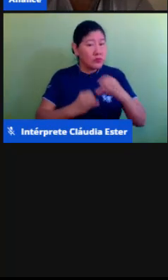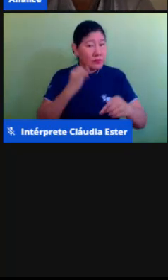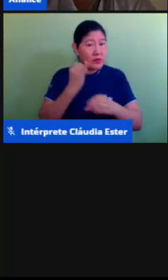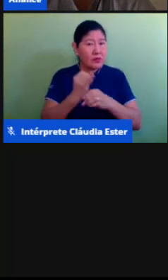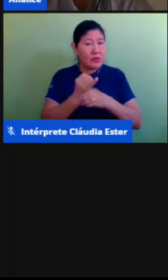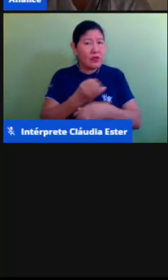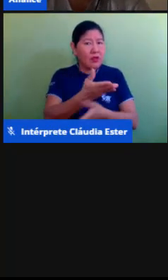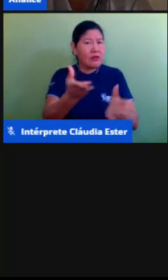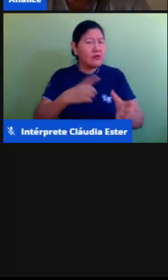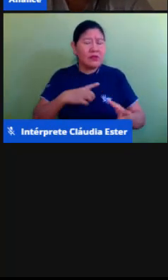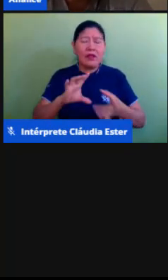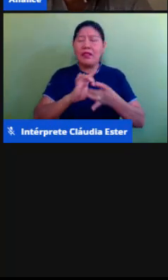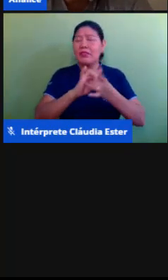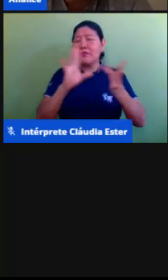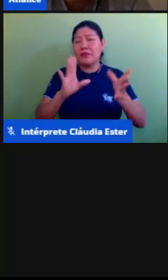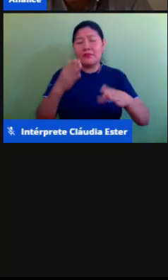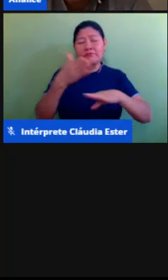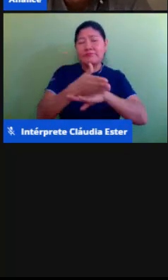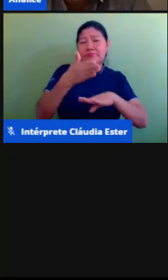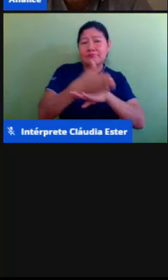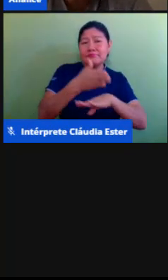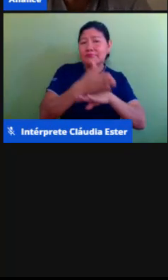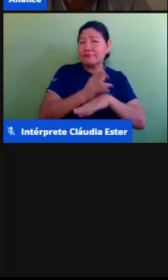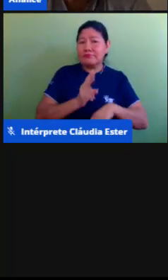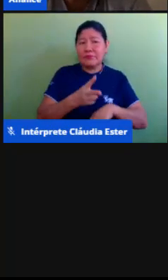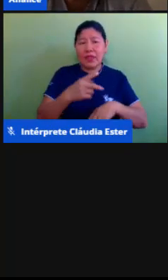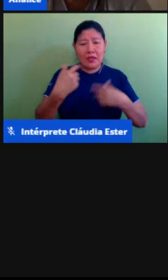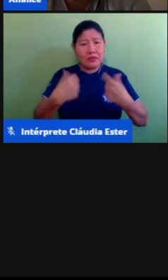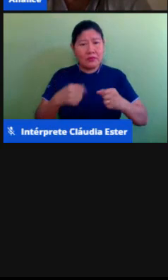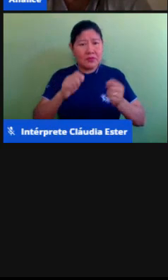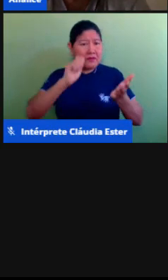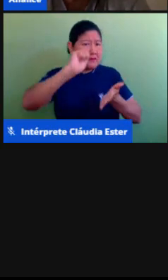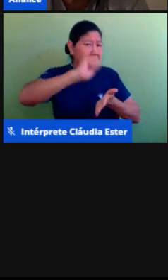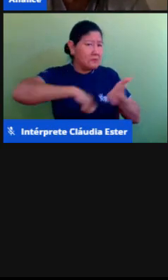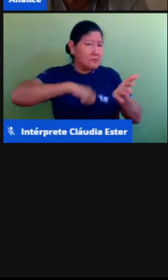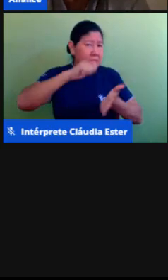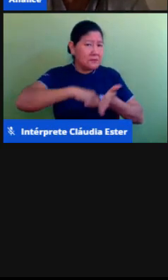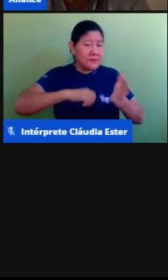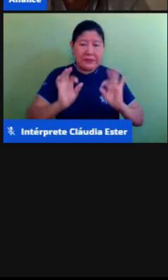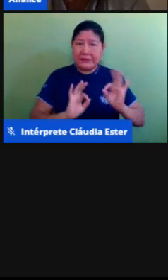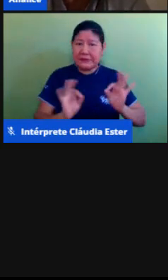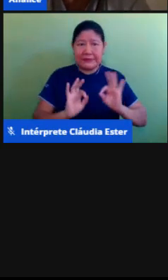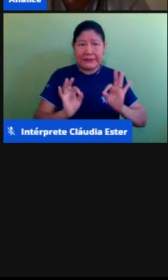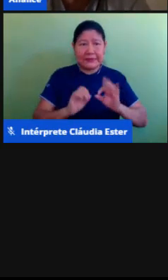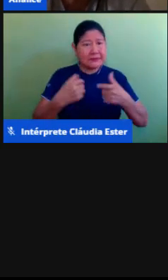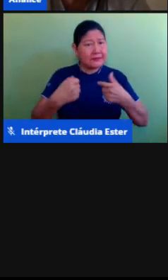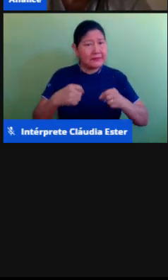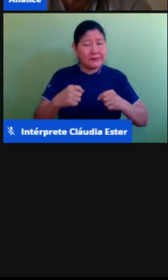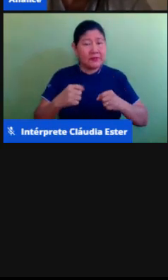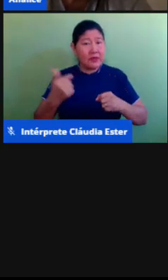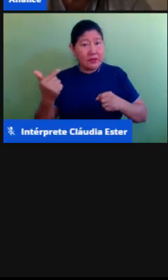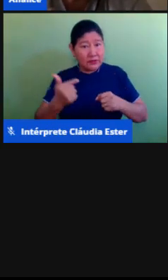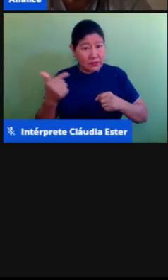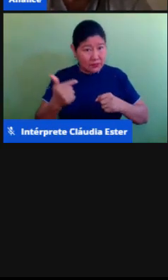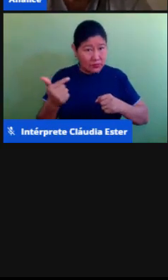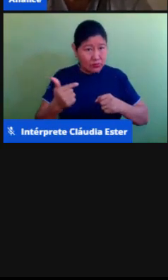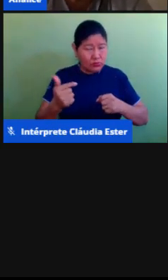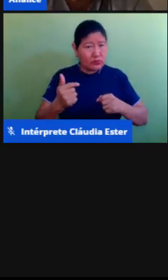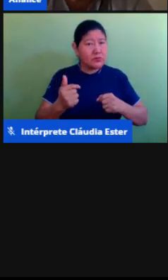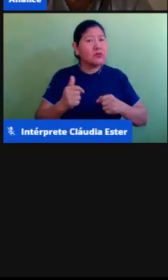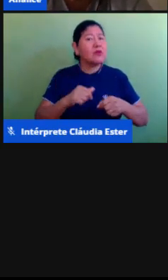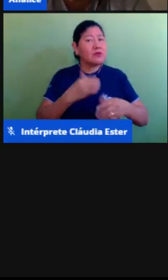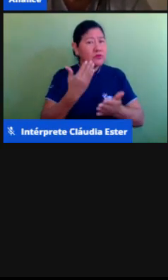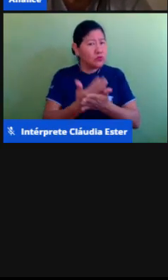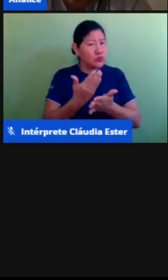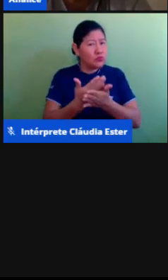bom? Vocês não precisam fazer inscrição, né, nesse formato agora, dessa segunda formação. Não precisa entrar em